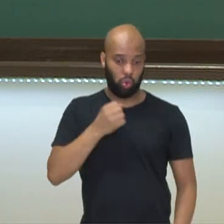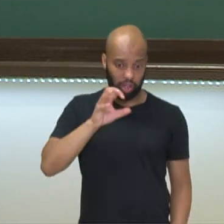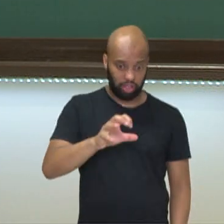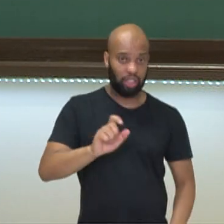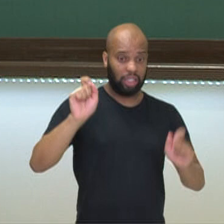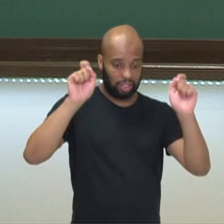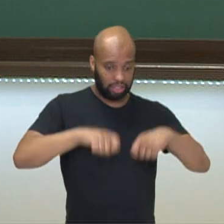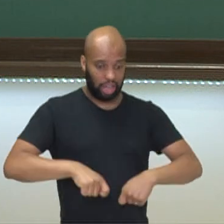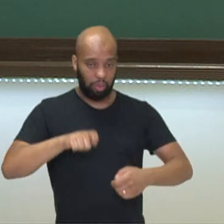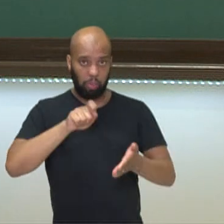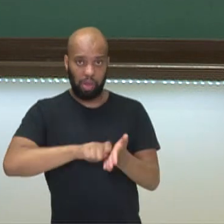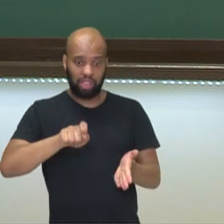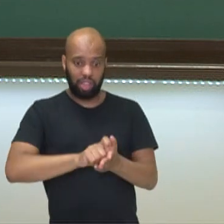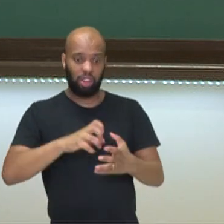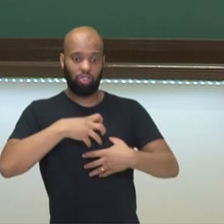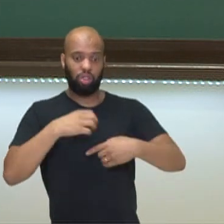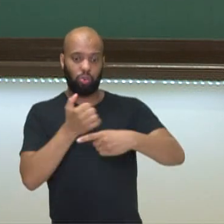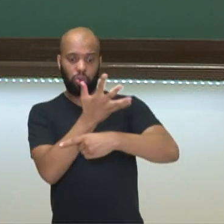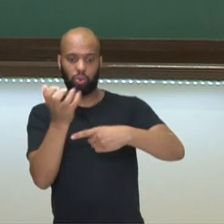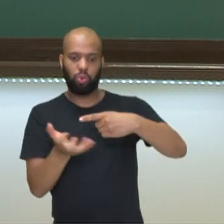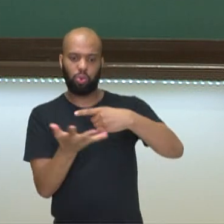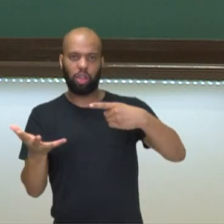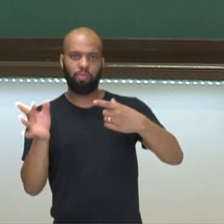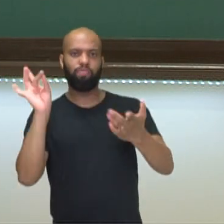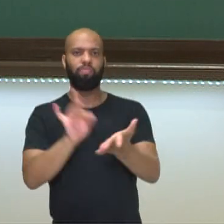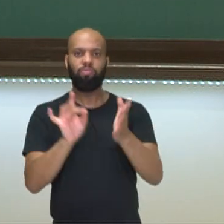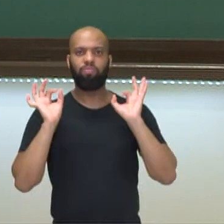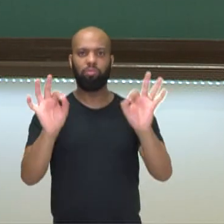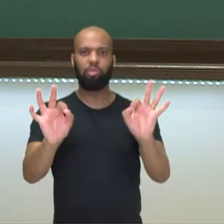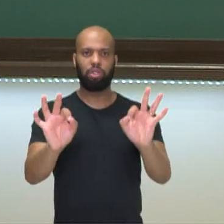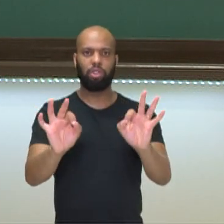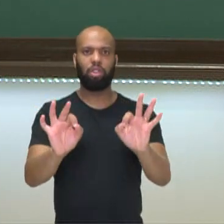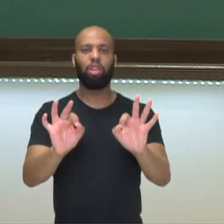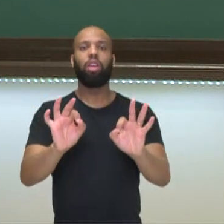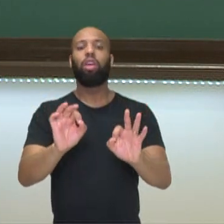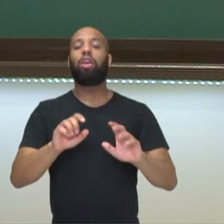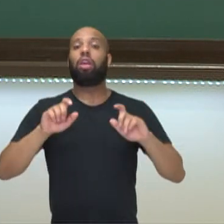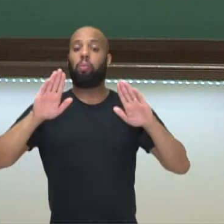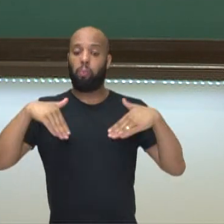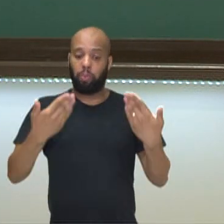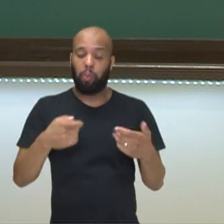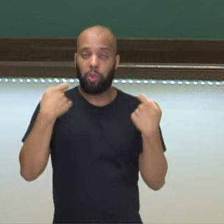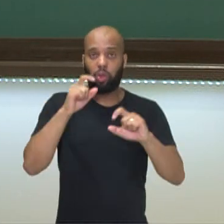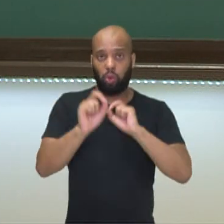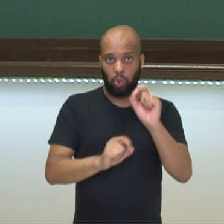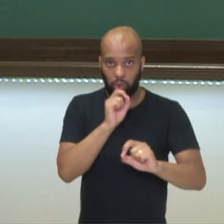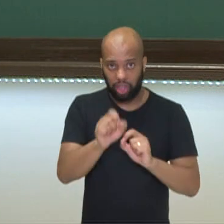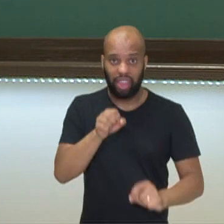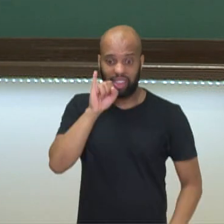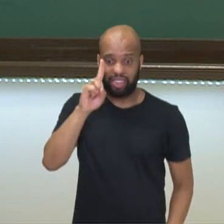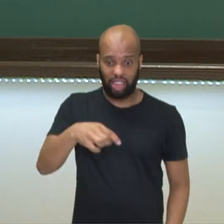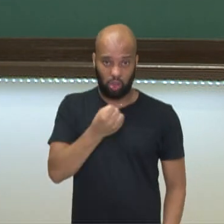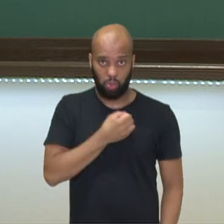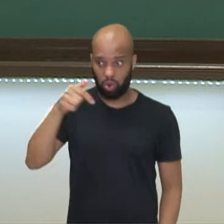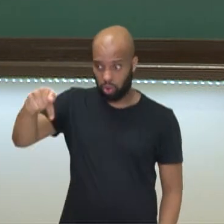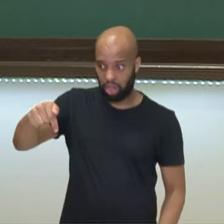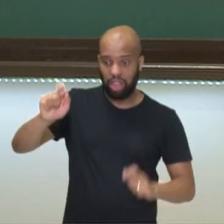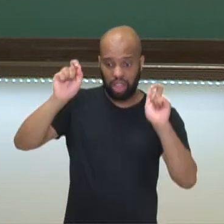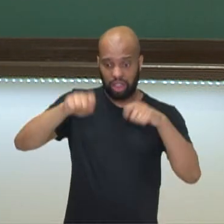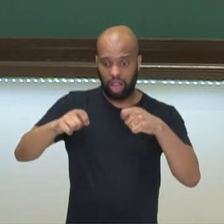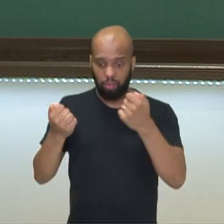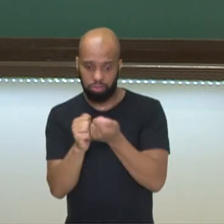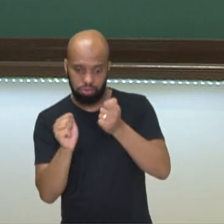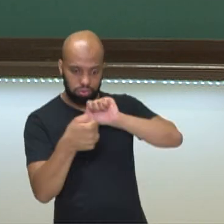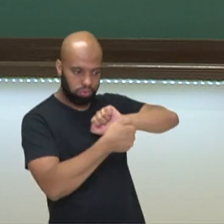Então, se eu estou afirmando que a dízima periódica é um número racional, o que tem que vir por consequência? Tem que vir que ele pode ser transformado numa